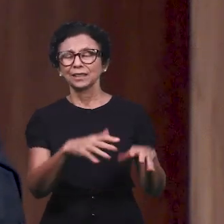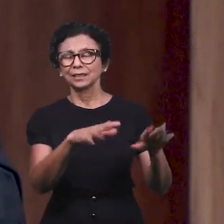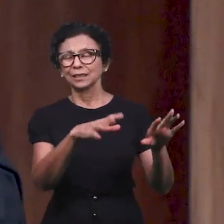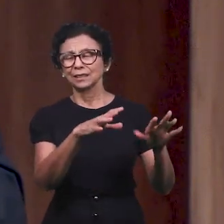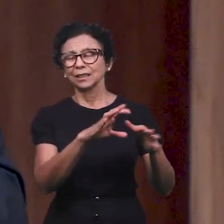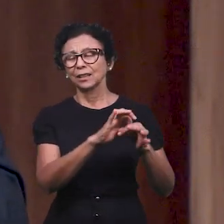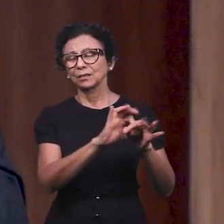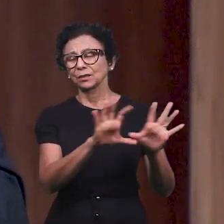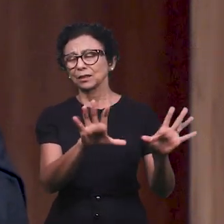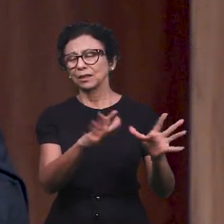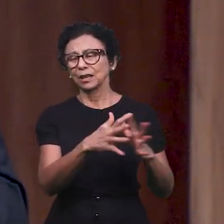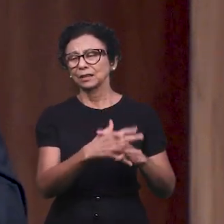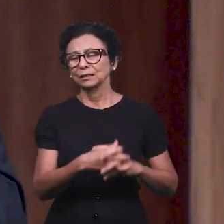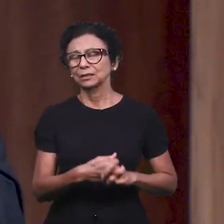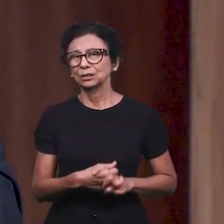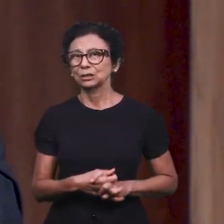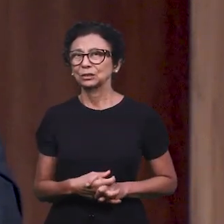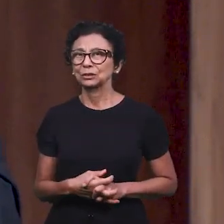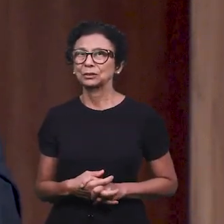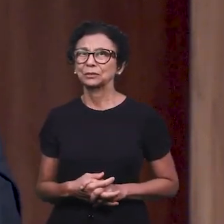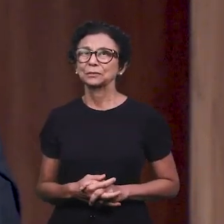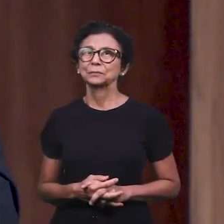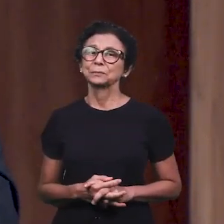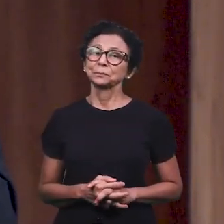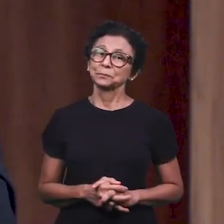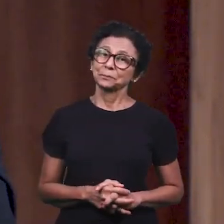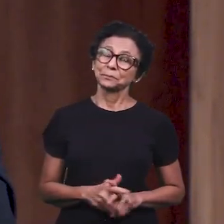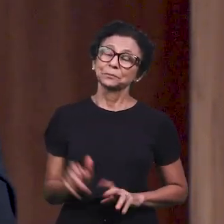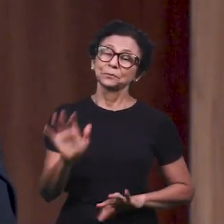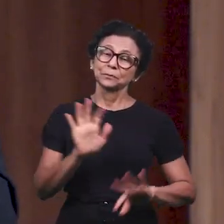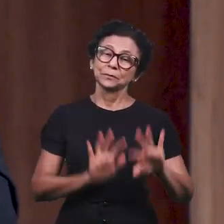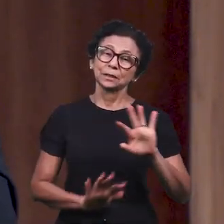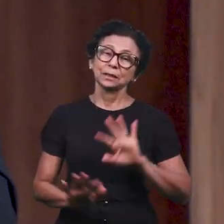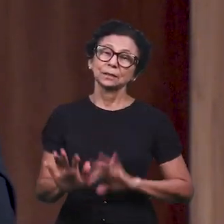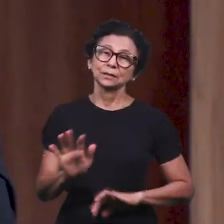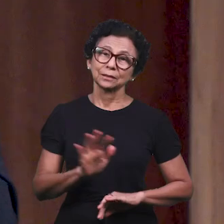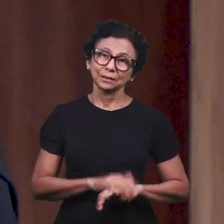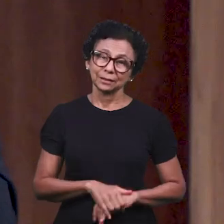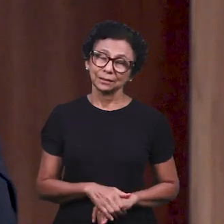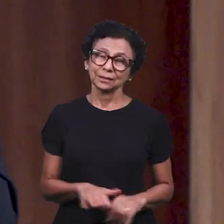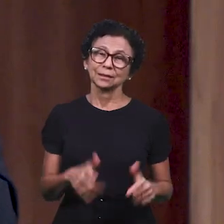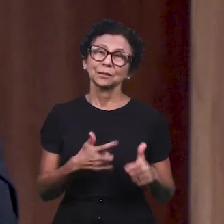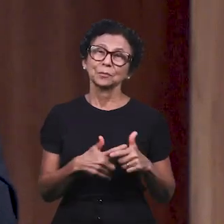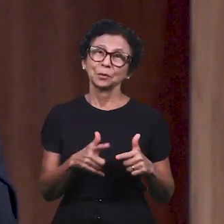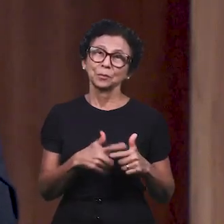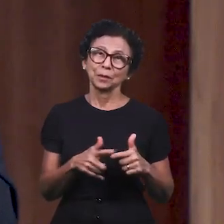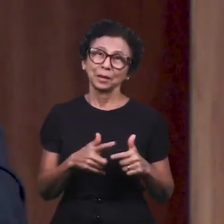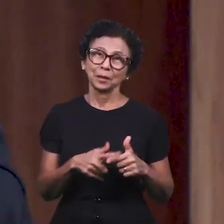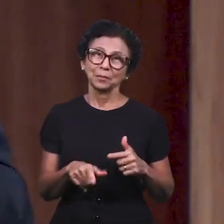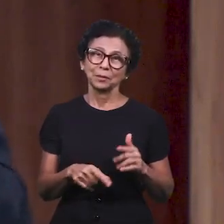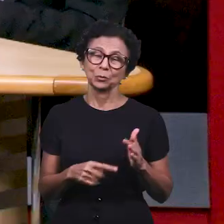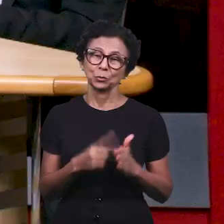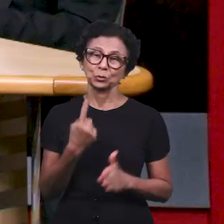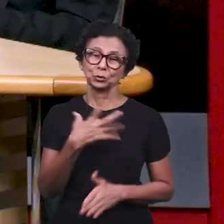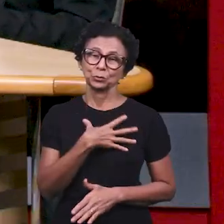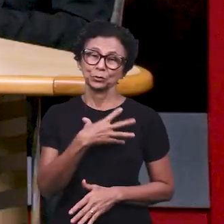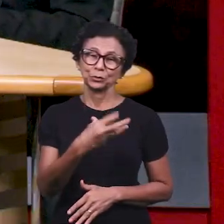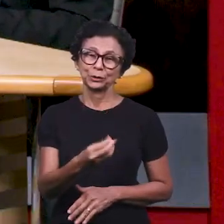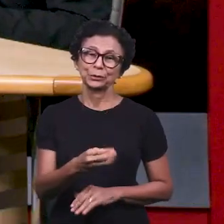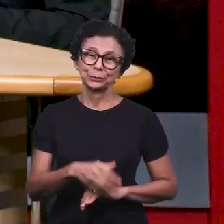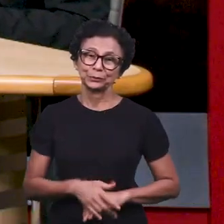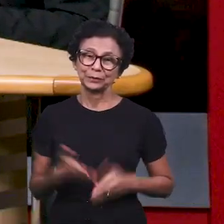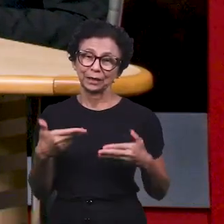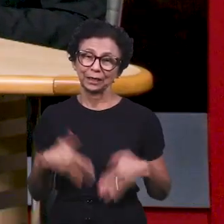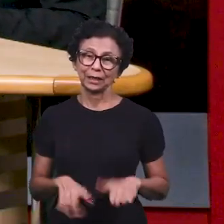de lado, Isso. e o negócio fica solto. Por isso que dá tanto problema com o caçula. Porque o pai parece estar meio cansado